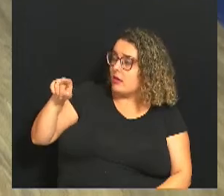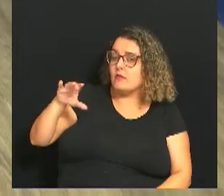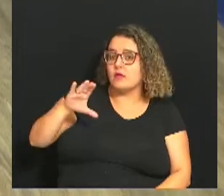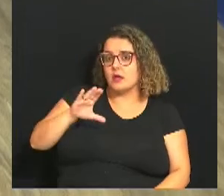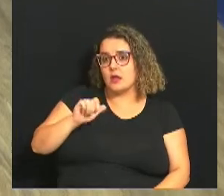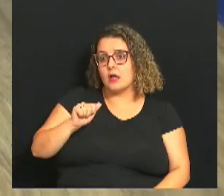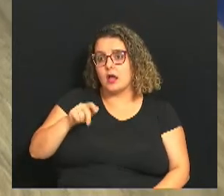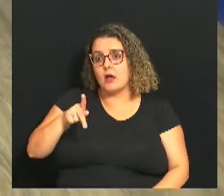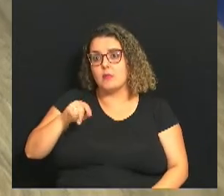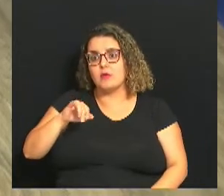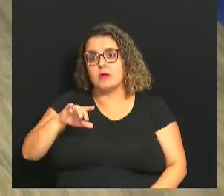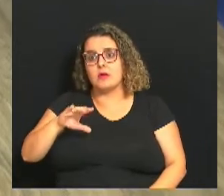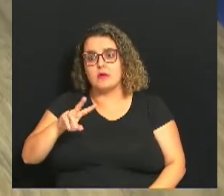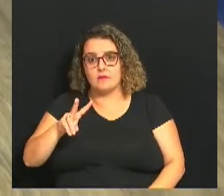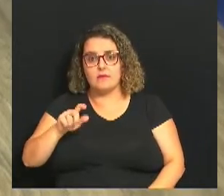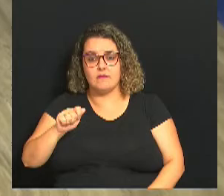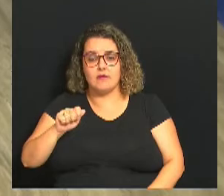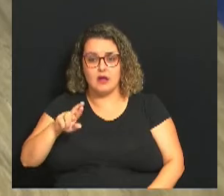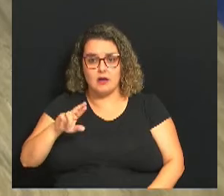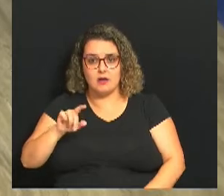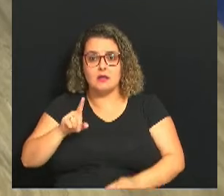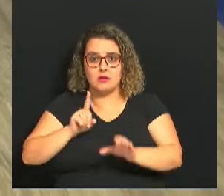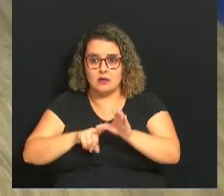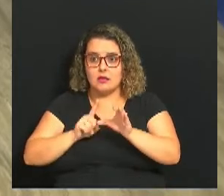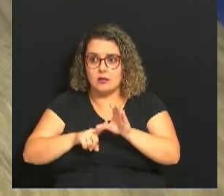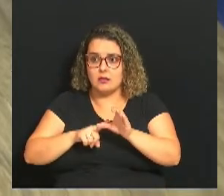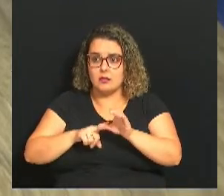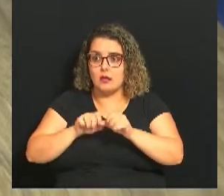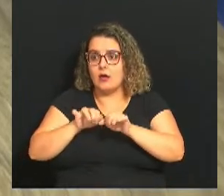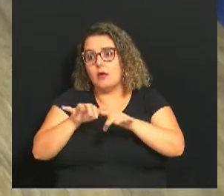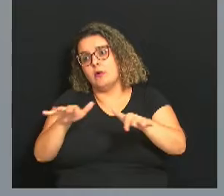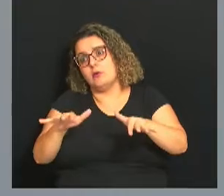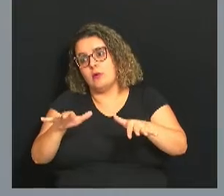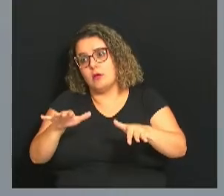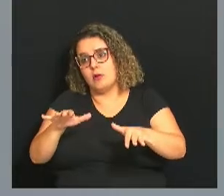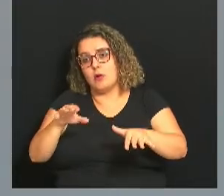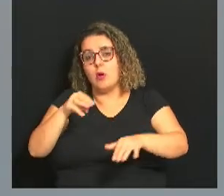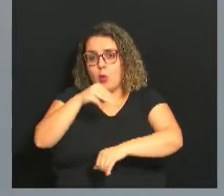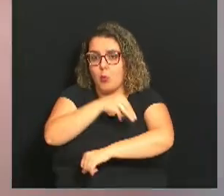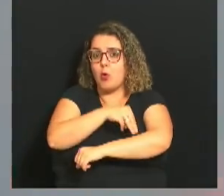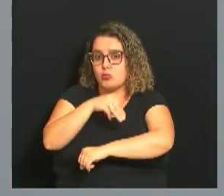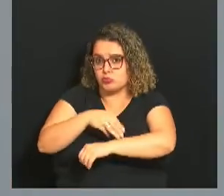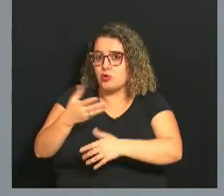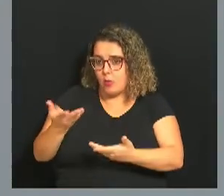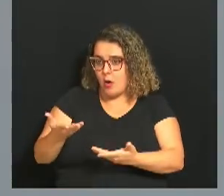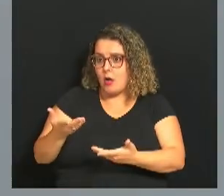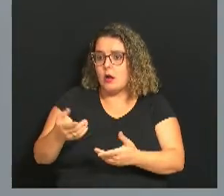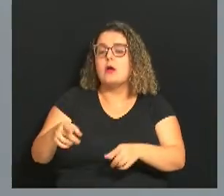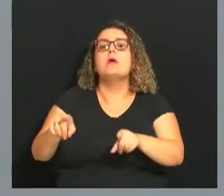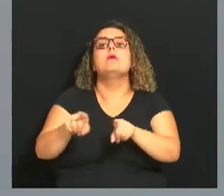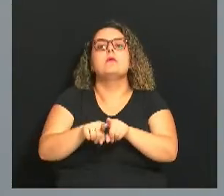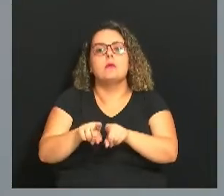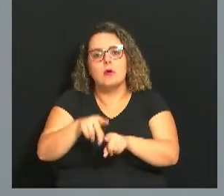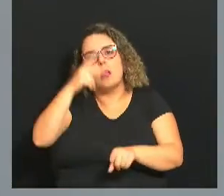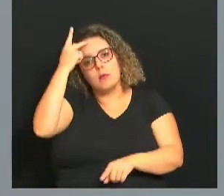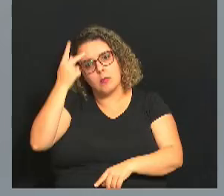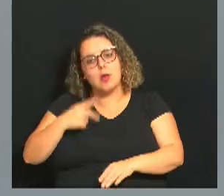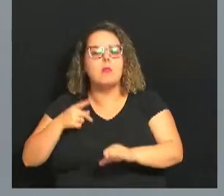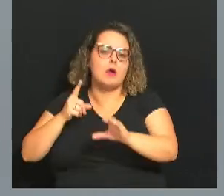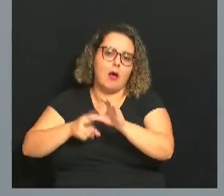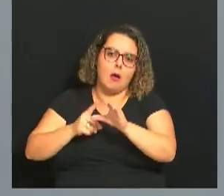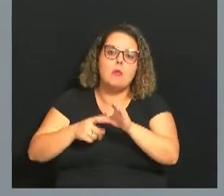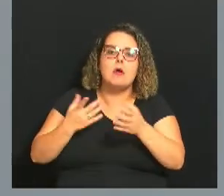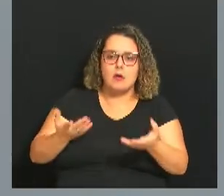exemplo, que Sim, inundou parte de Montemor. sim, não só Montemor, como a própria cidade de Capivari.